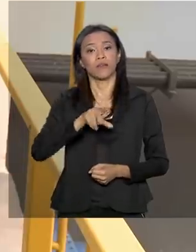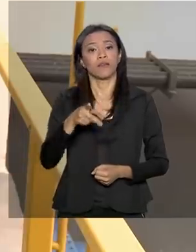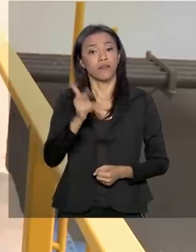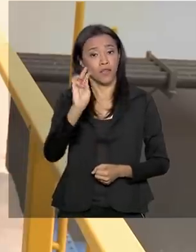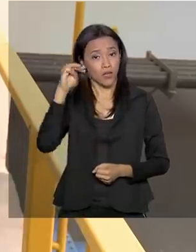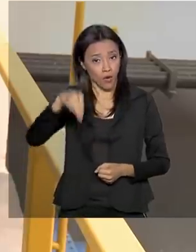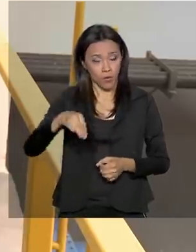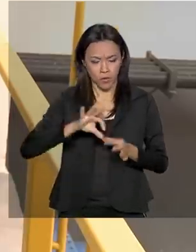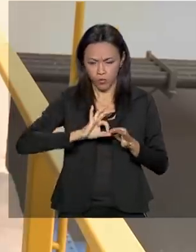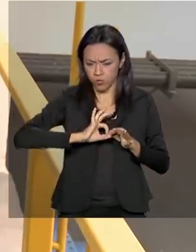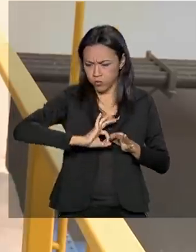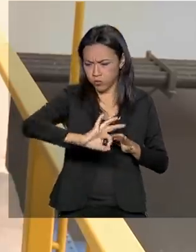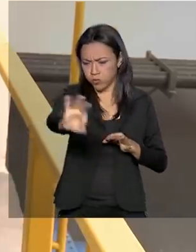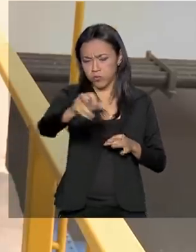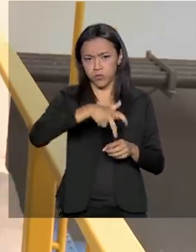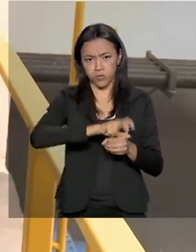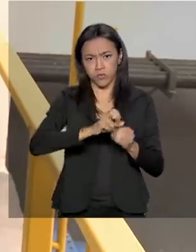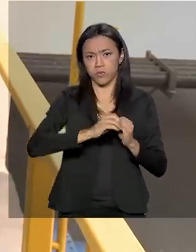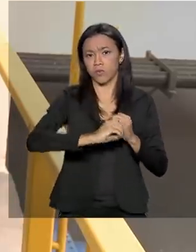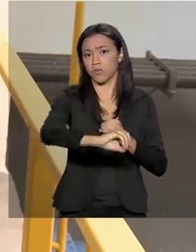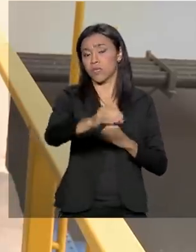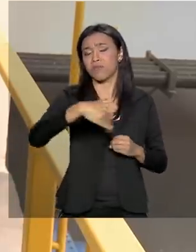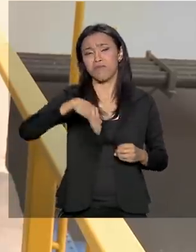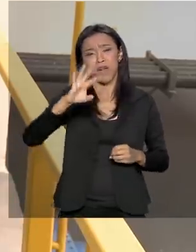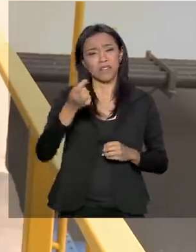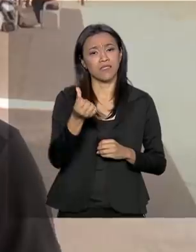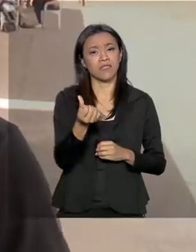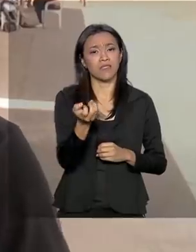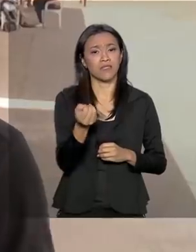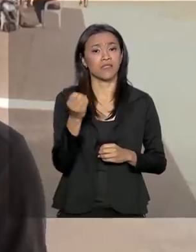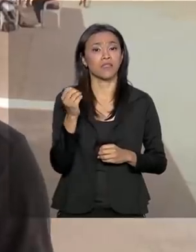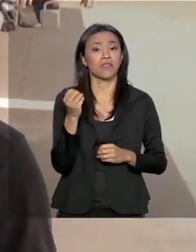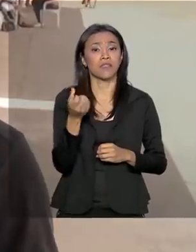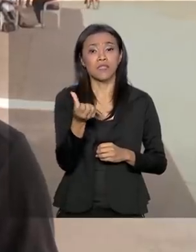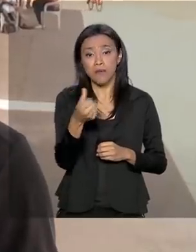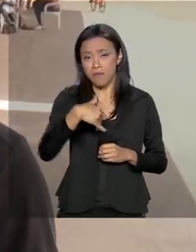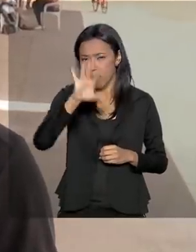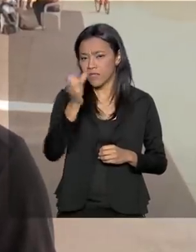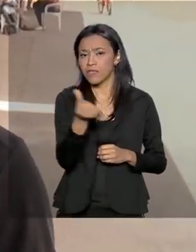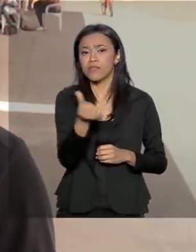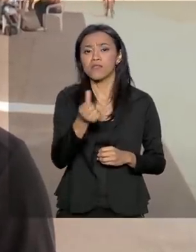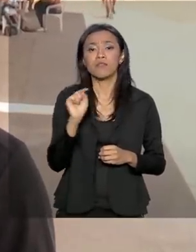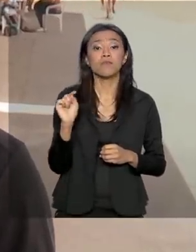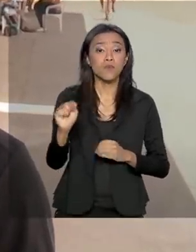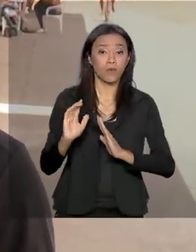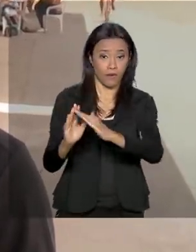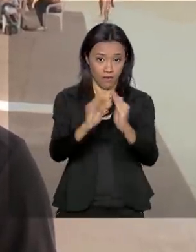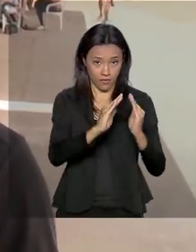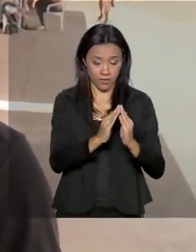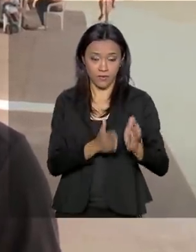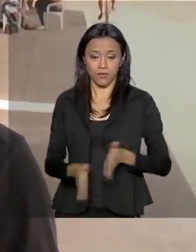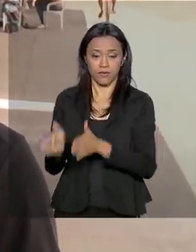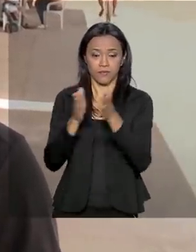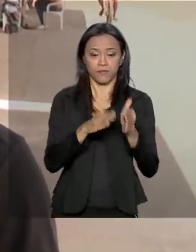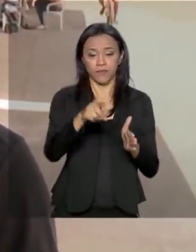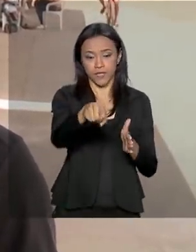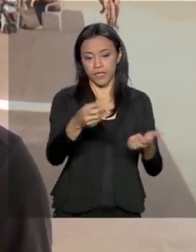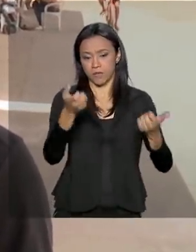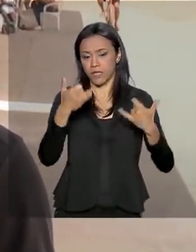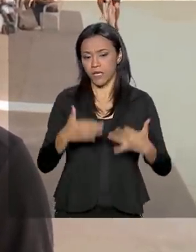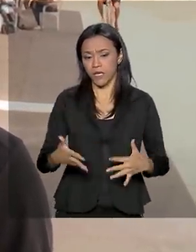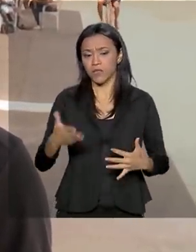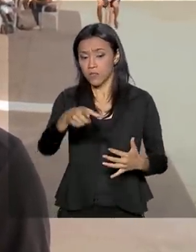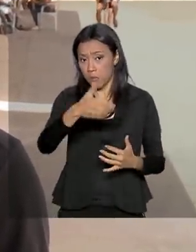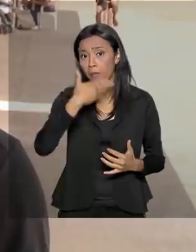atenda a mais de 66 mil casas e comércios algo organização aquele nosso município acaba melhorando